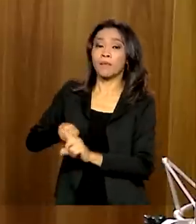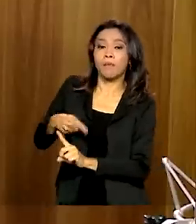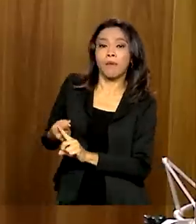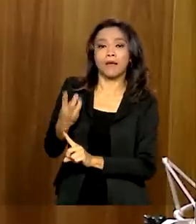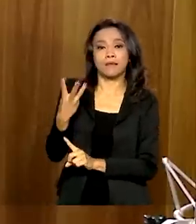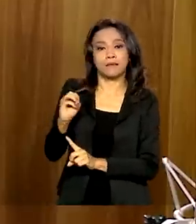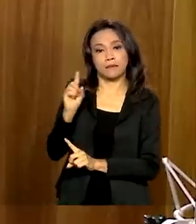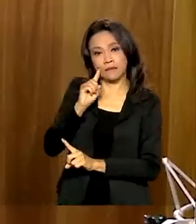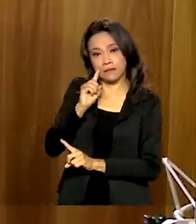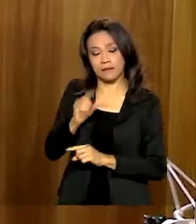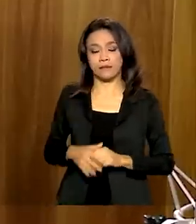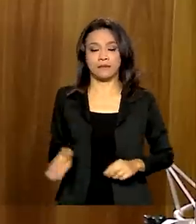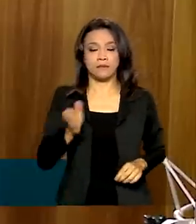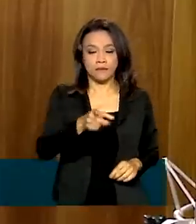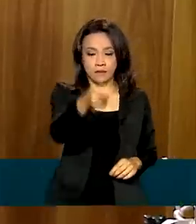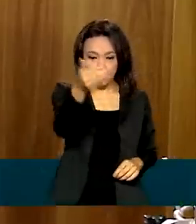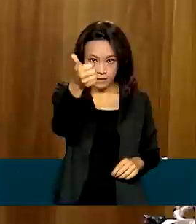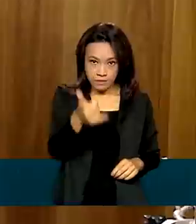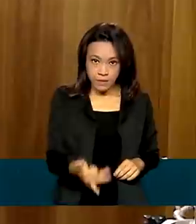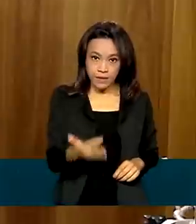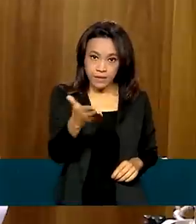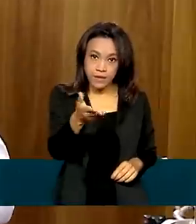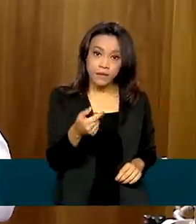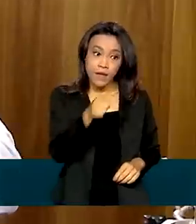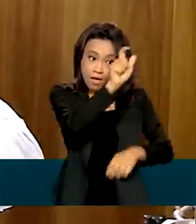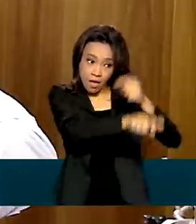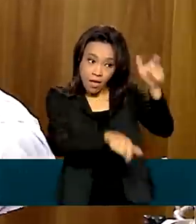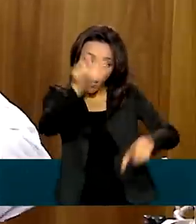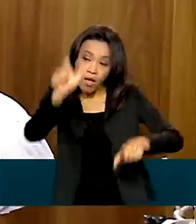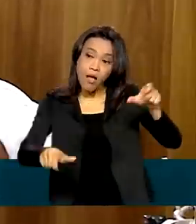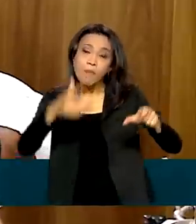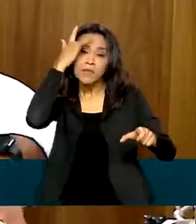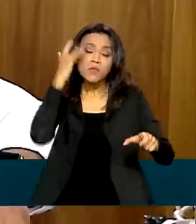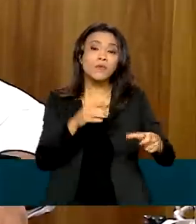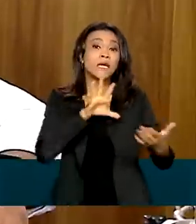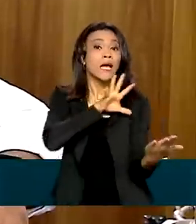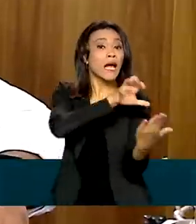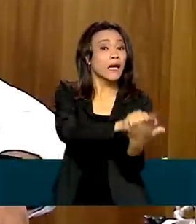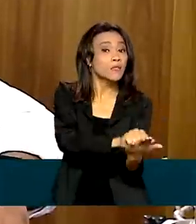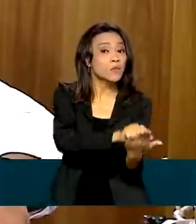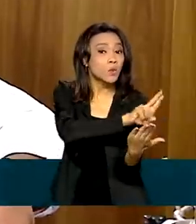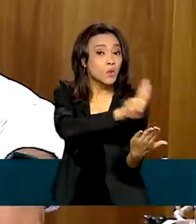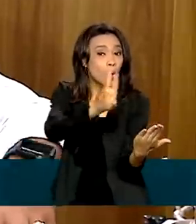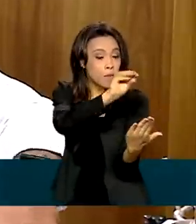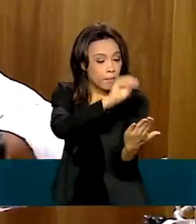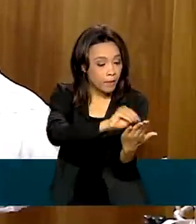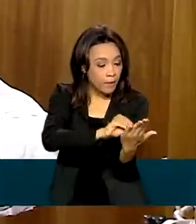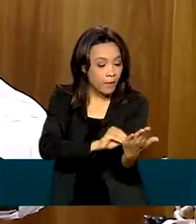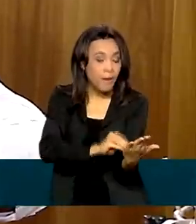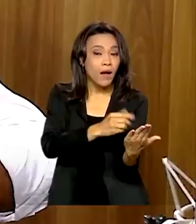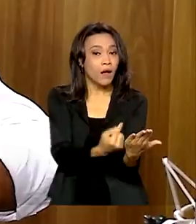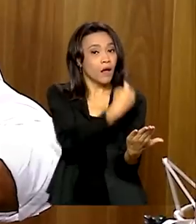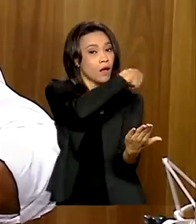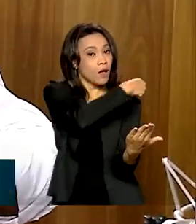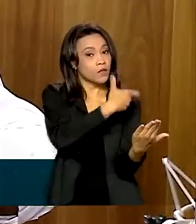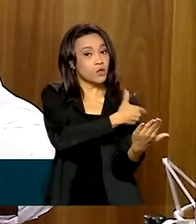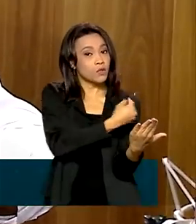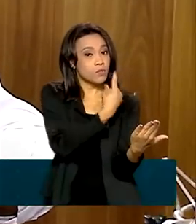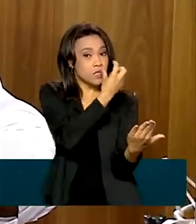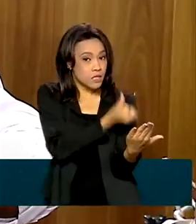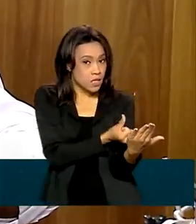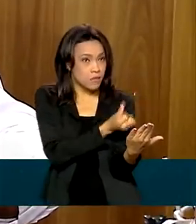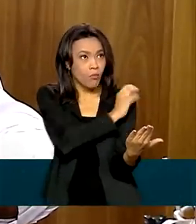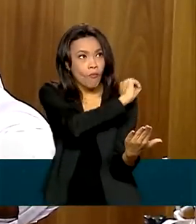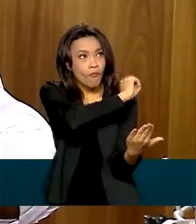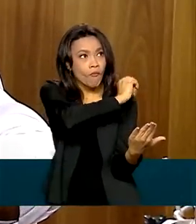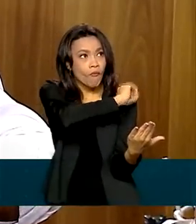Essa atualização é para os beneficiários que fizeram o seu cadastro em 2016. Então, de lá para cá, não fez nenhuma atualização